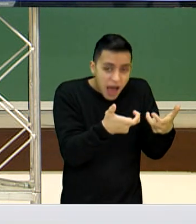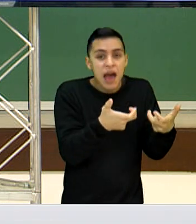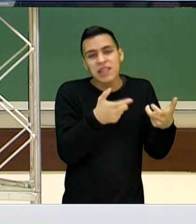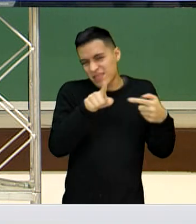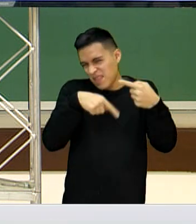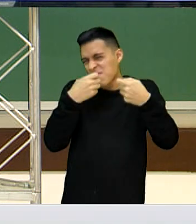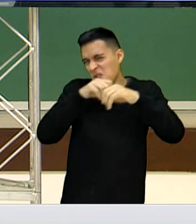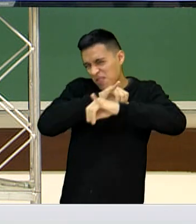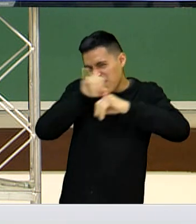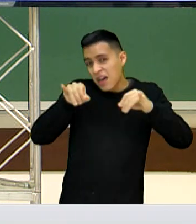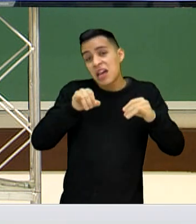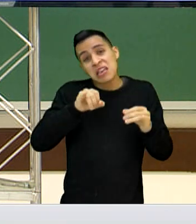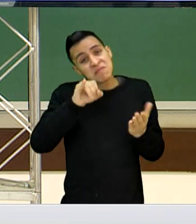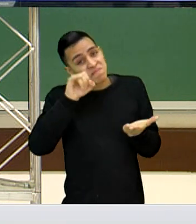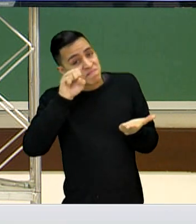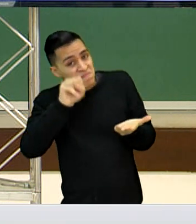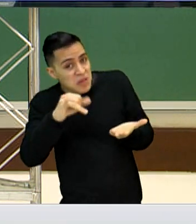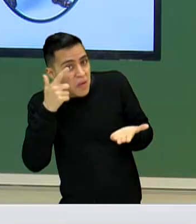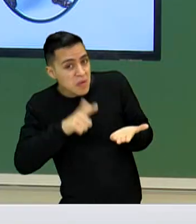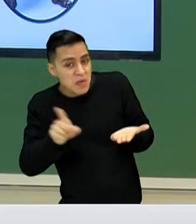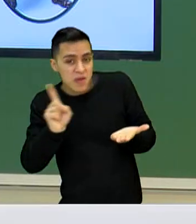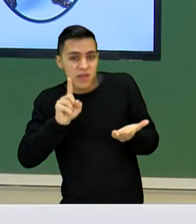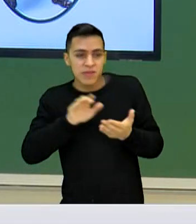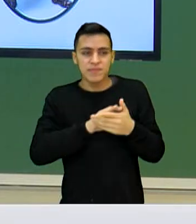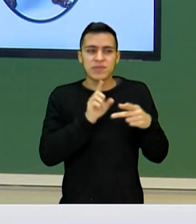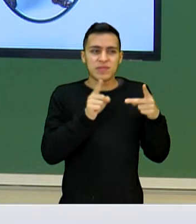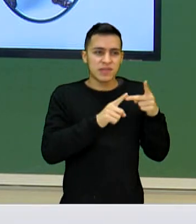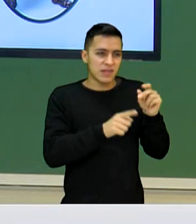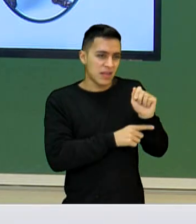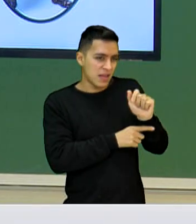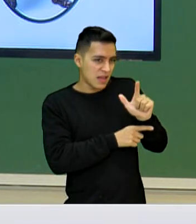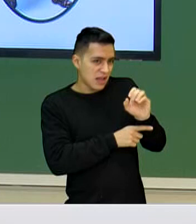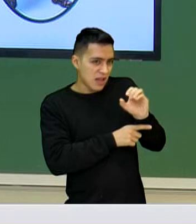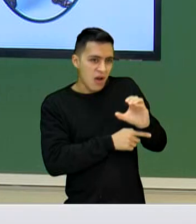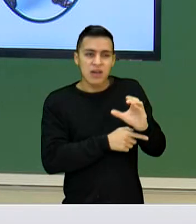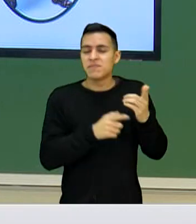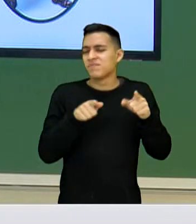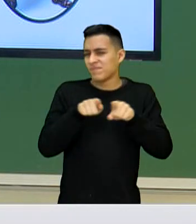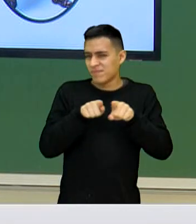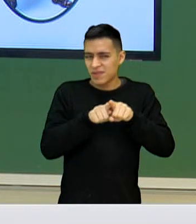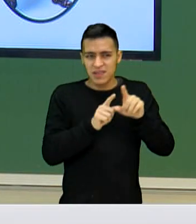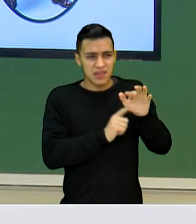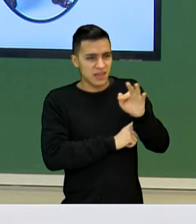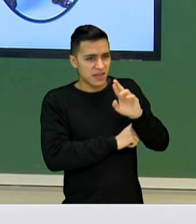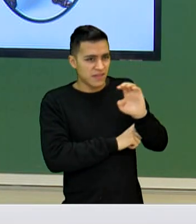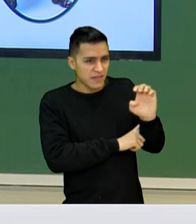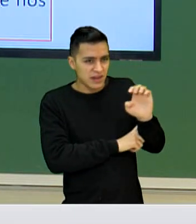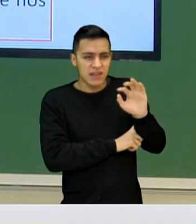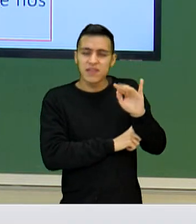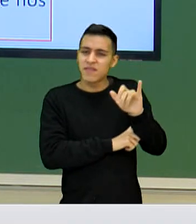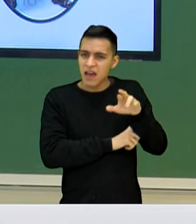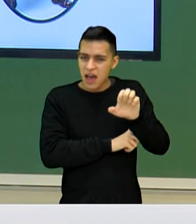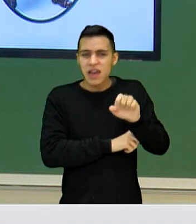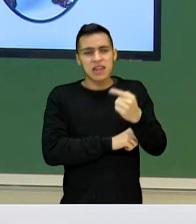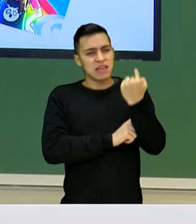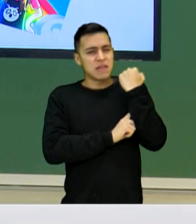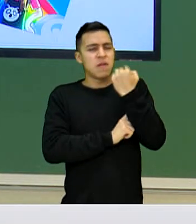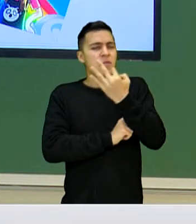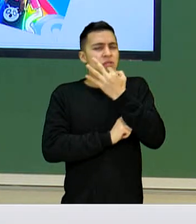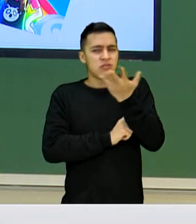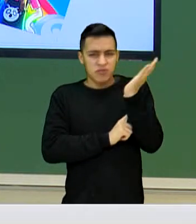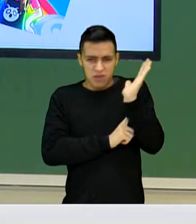eu conseguir, tá bom? O segundo é o Alok do Free Fire. Eu já conhecia o Alok, daqui eu vou